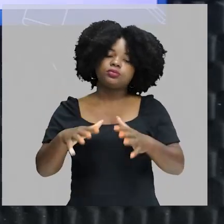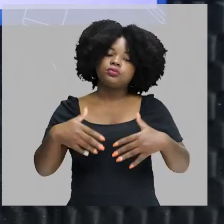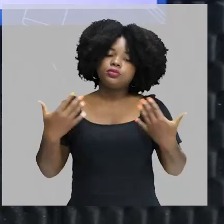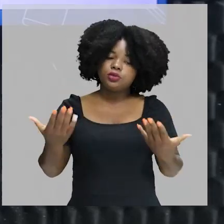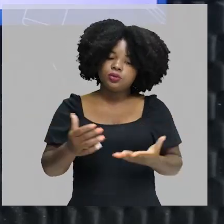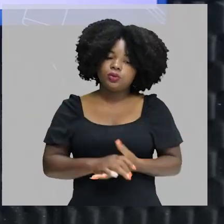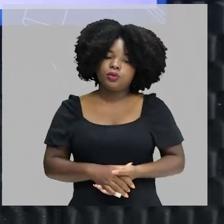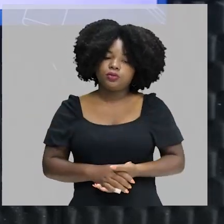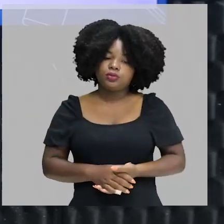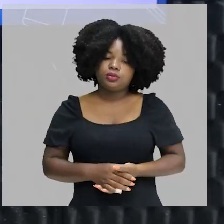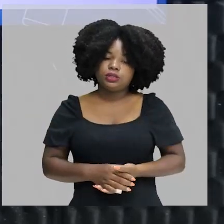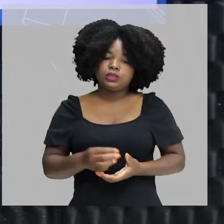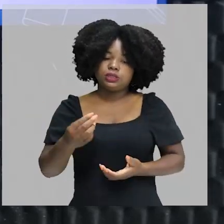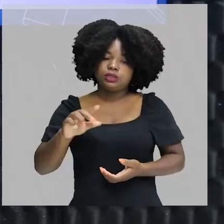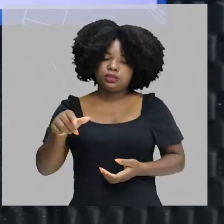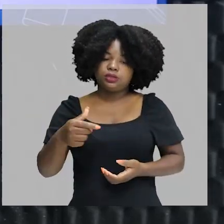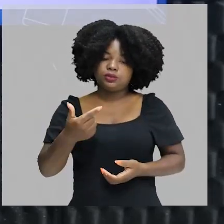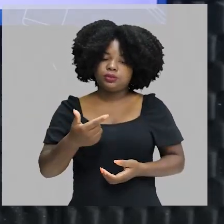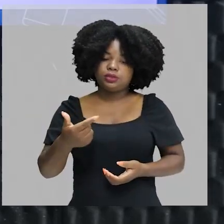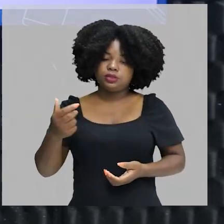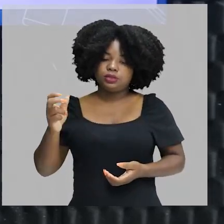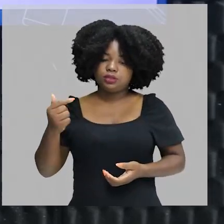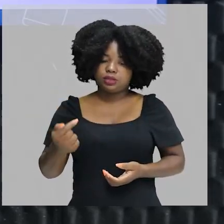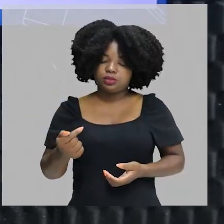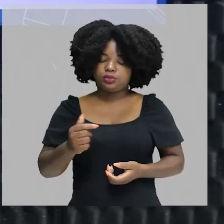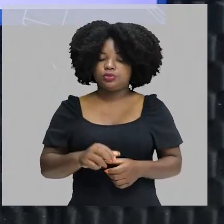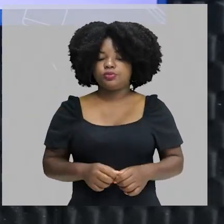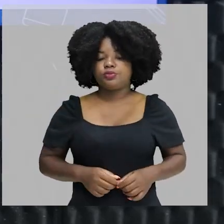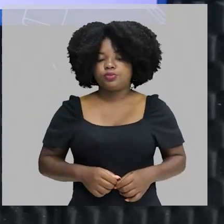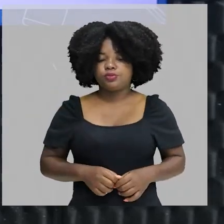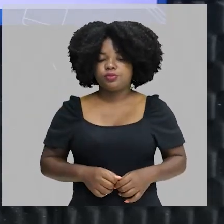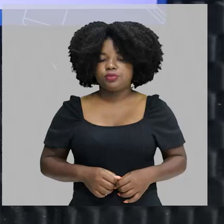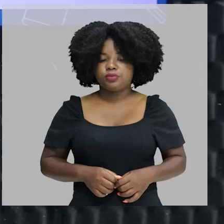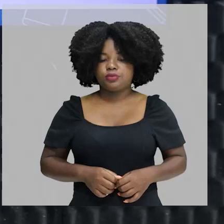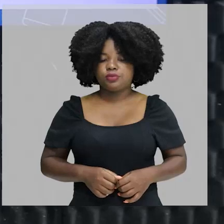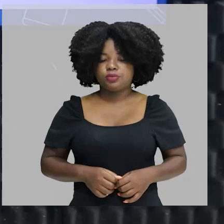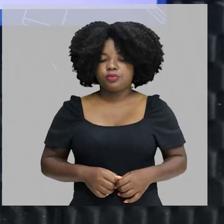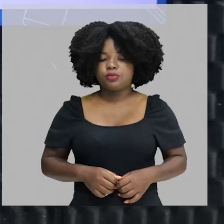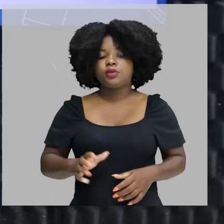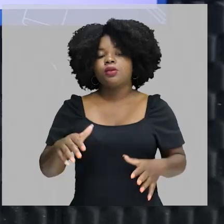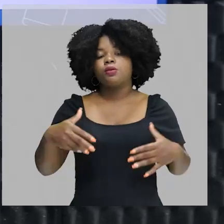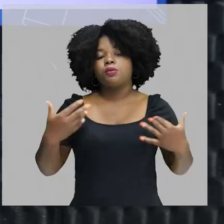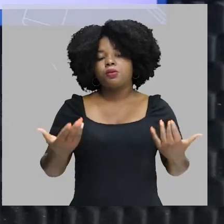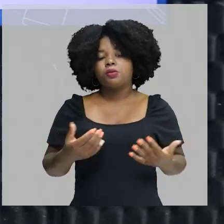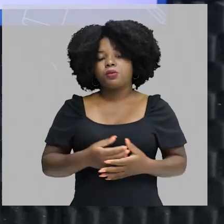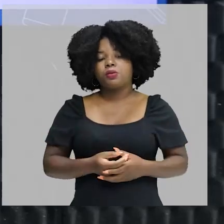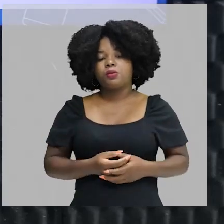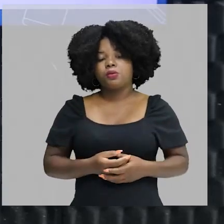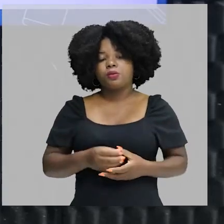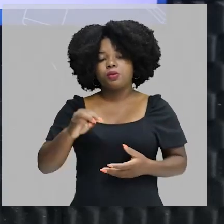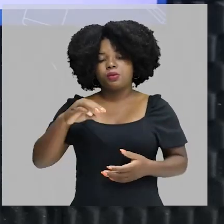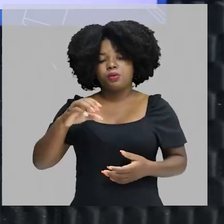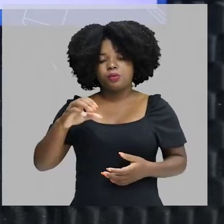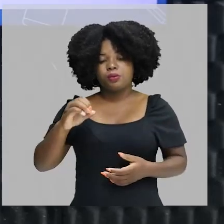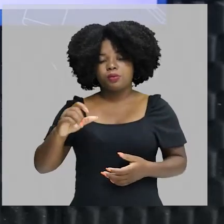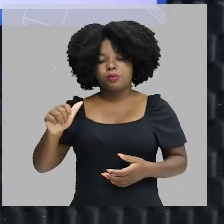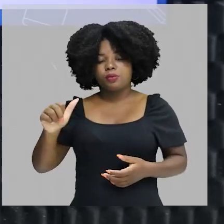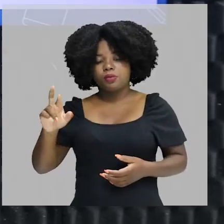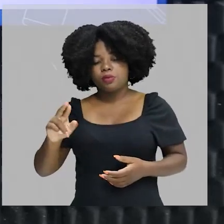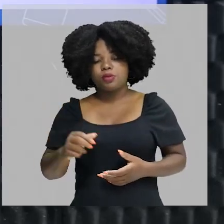massa em gramas? 3,27, ok? E qual é a massa molar do zinco? Olhando aqui,